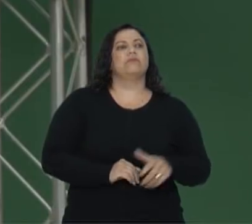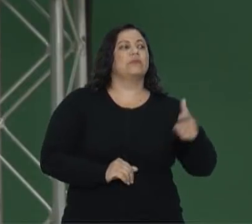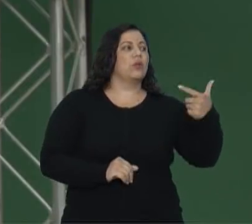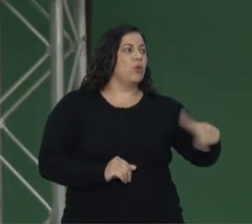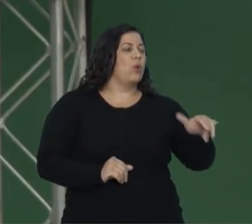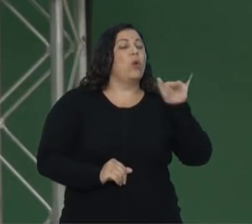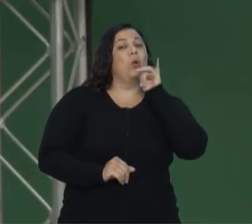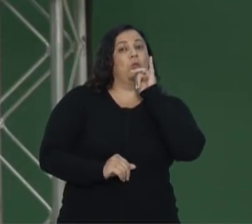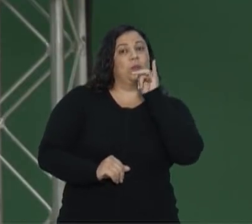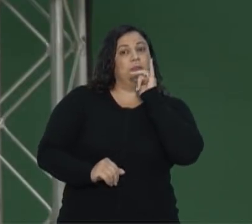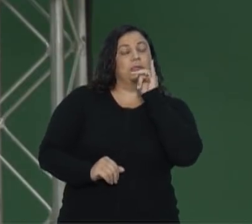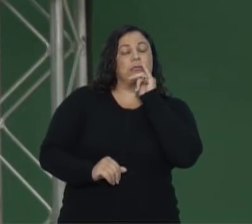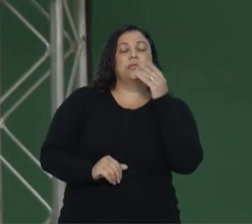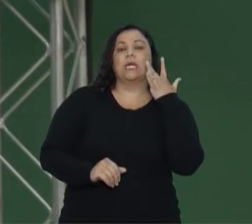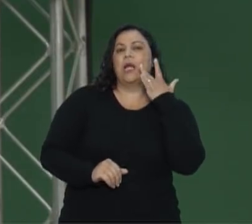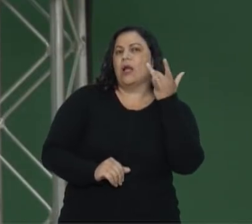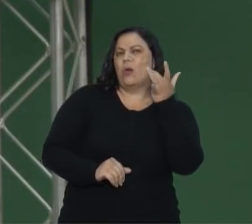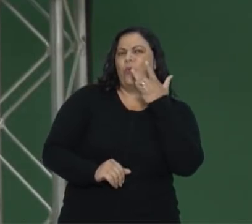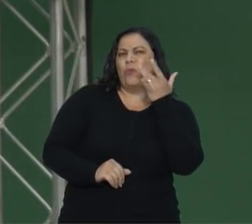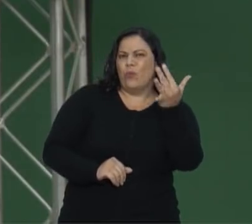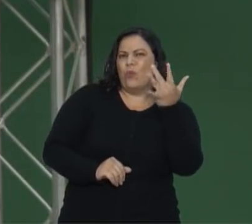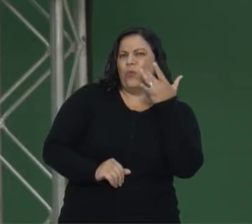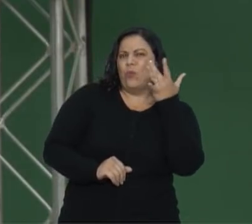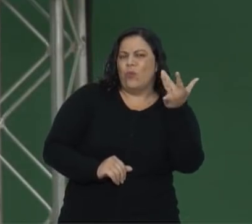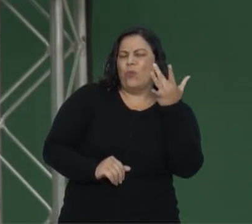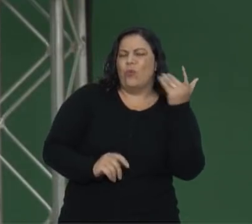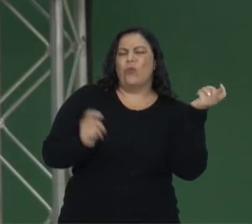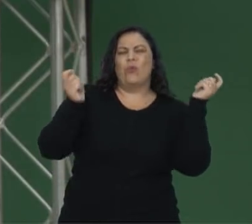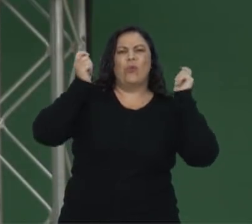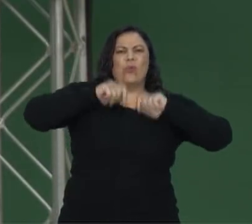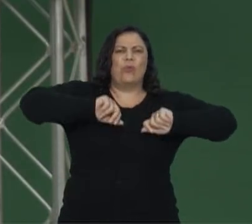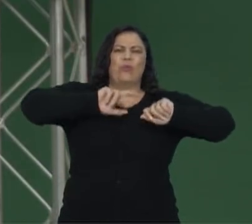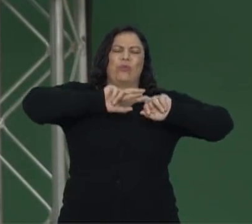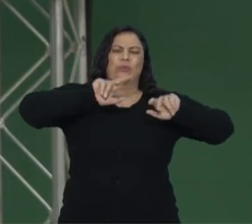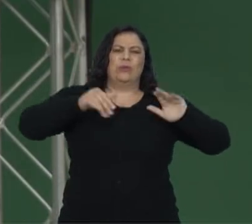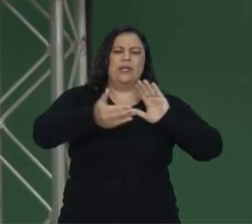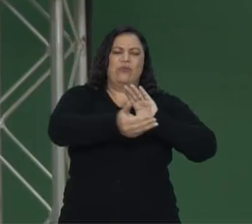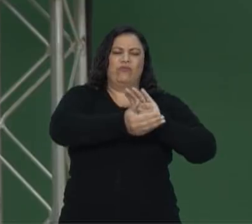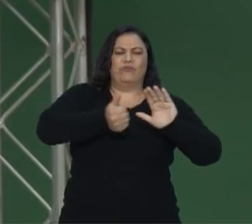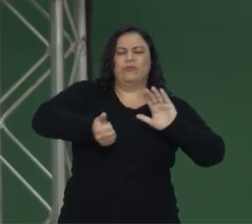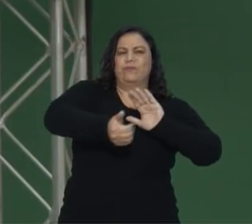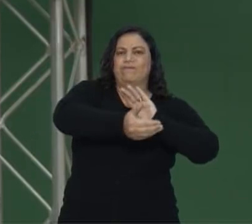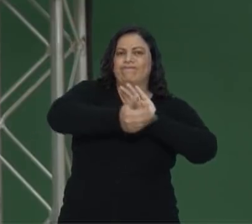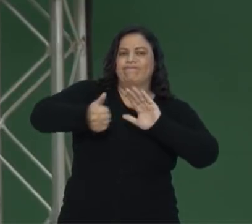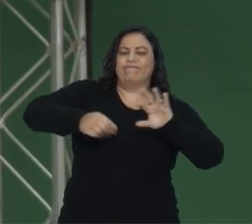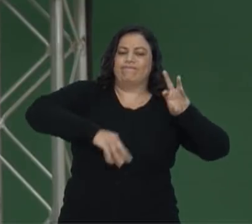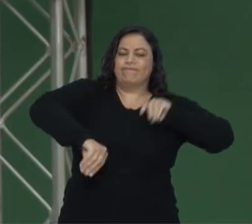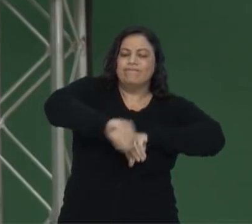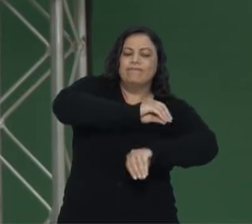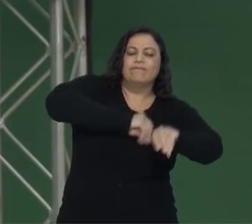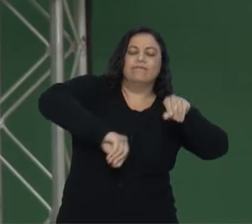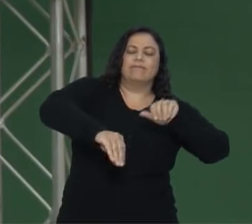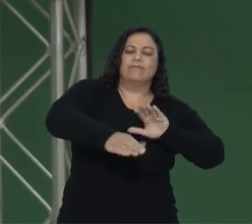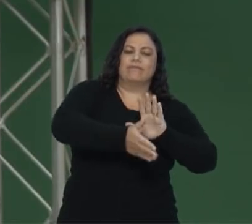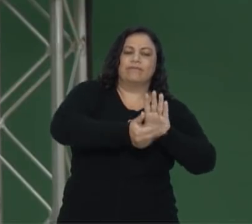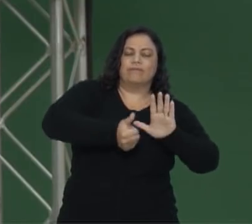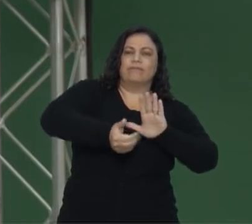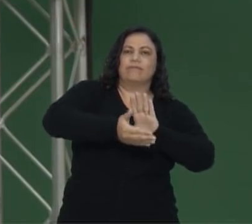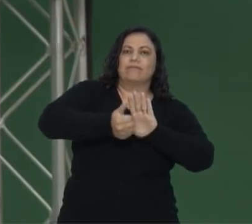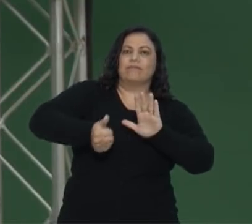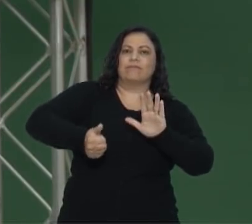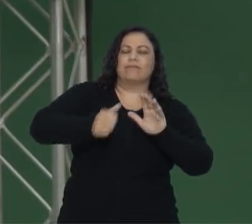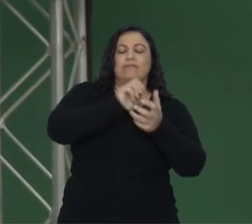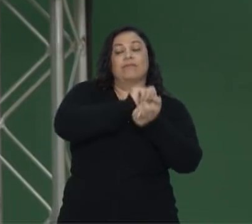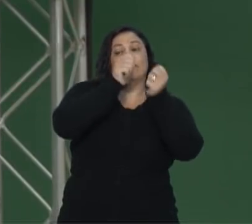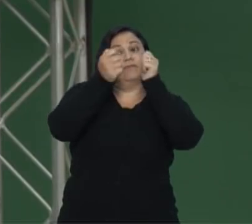exemplo, pepita de ouro. Então, teve todo o processo de extrativismo, ele foi retirado lá do determinado local, do